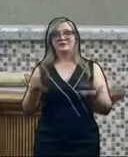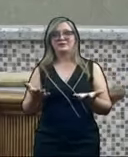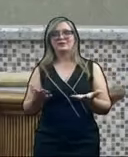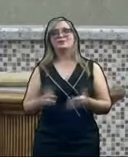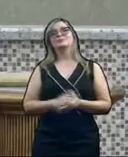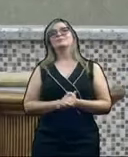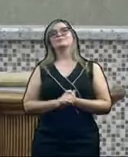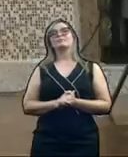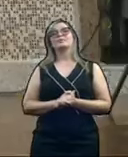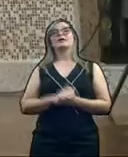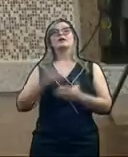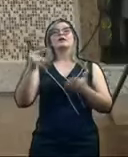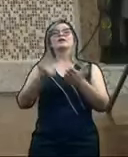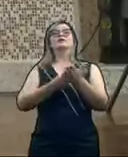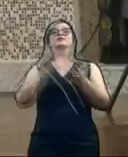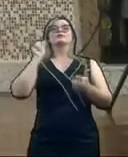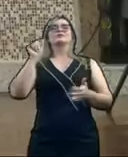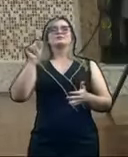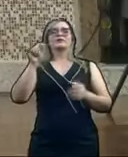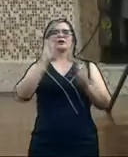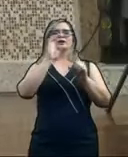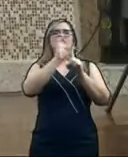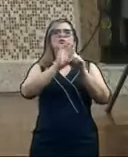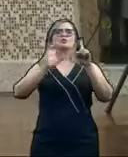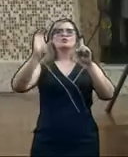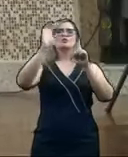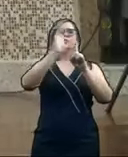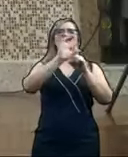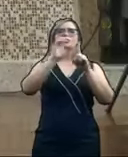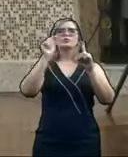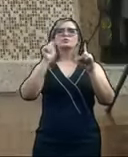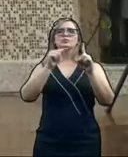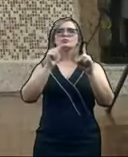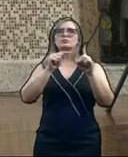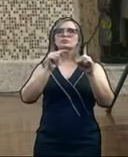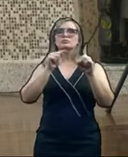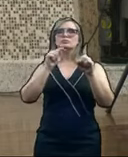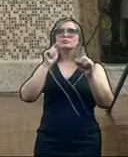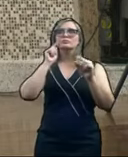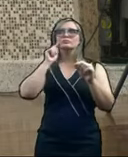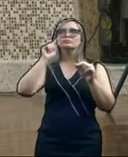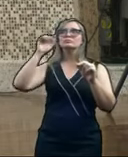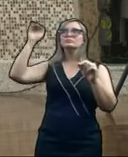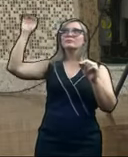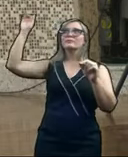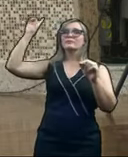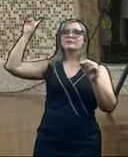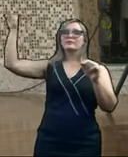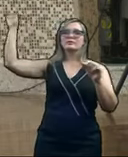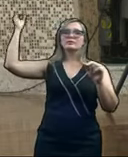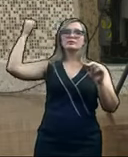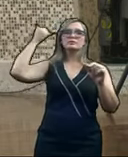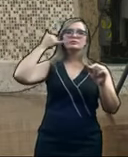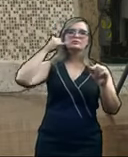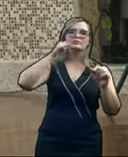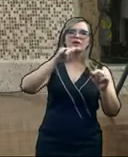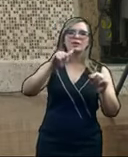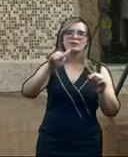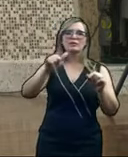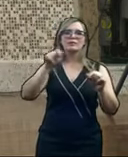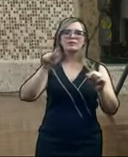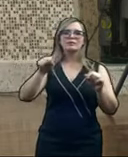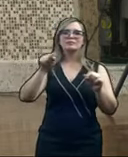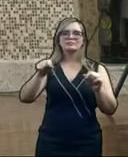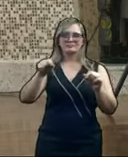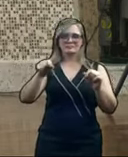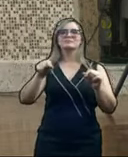e fala meu servo aquela conversa que você e sua esposa estava tendo no caminho para minha casa eu tô